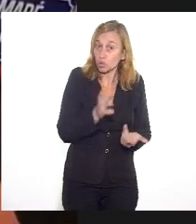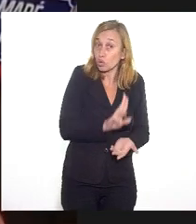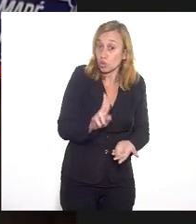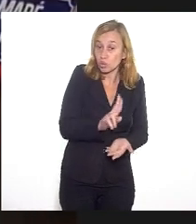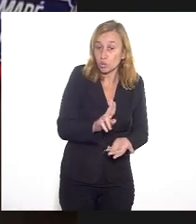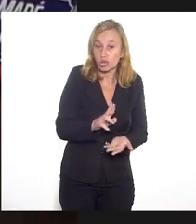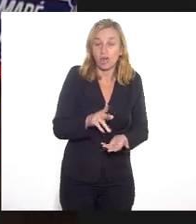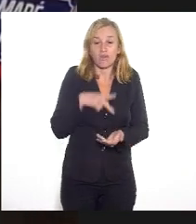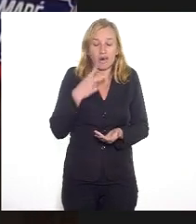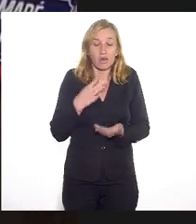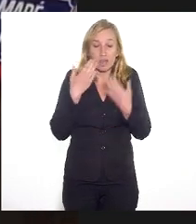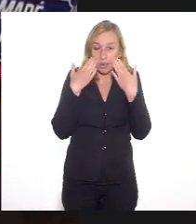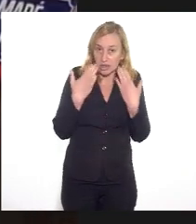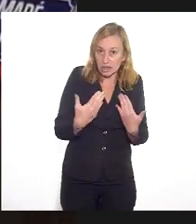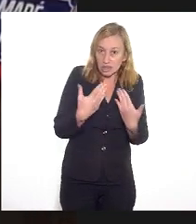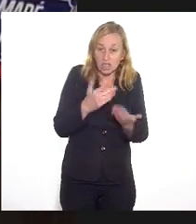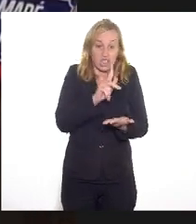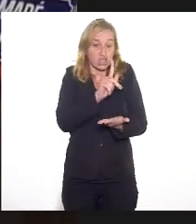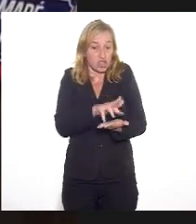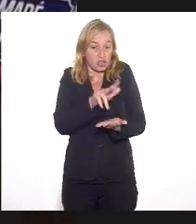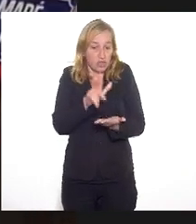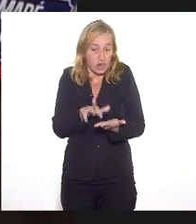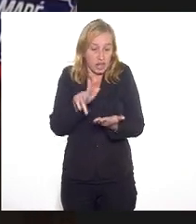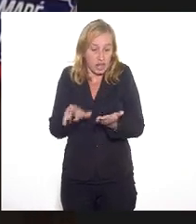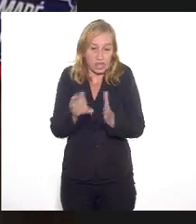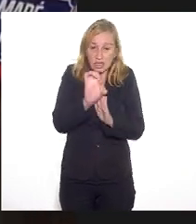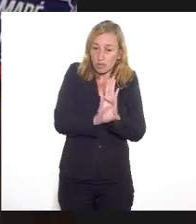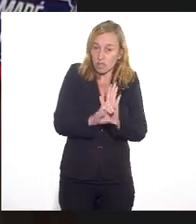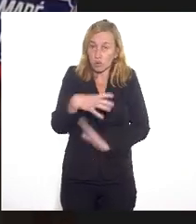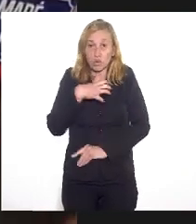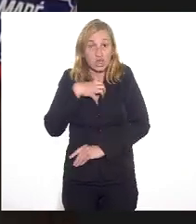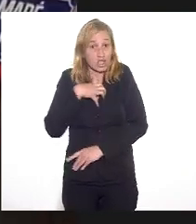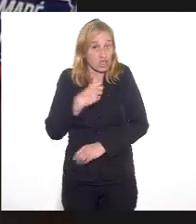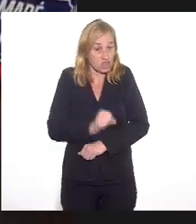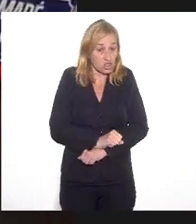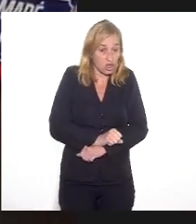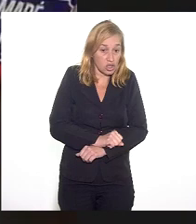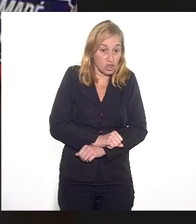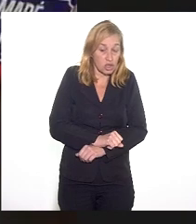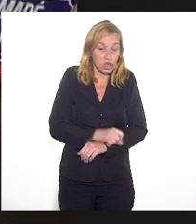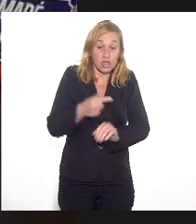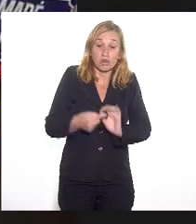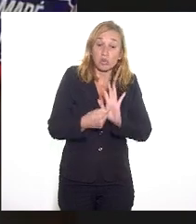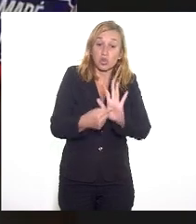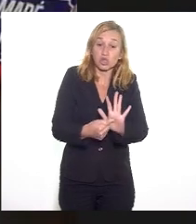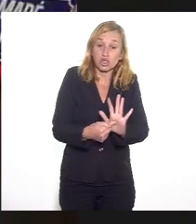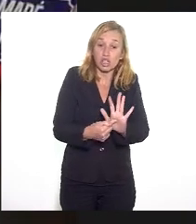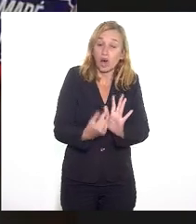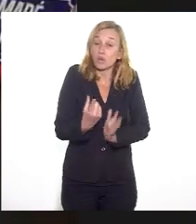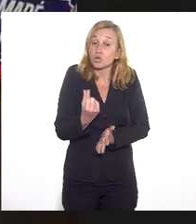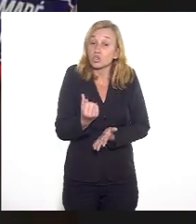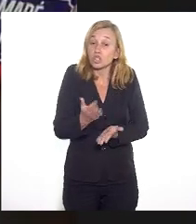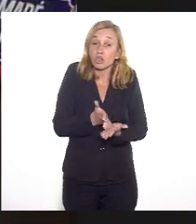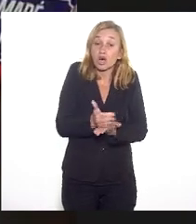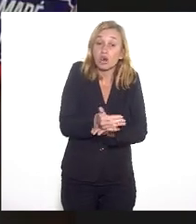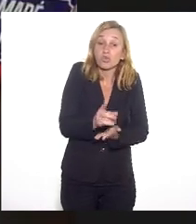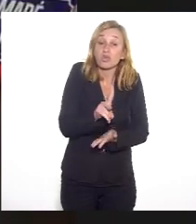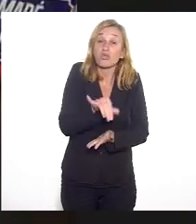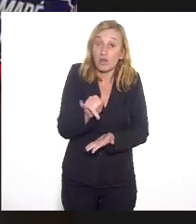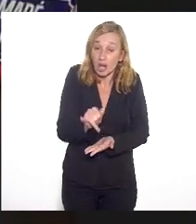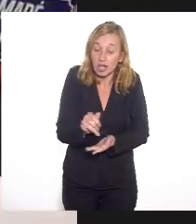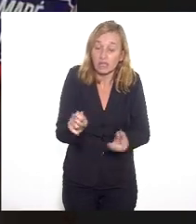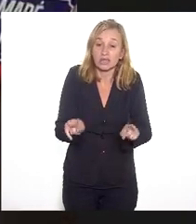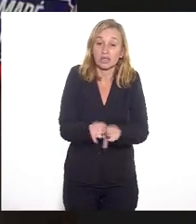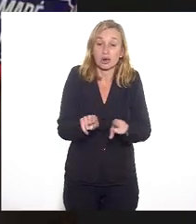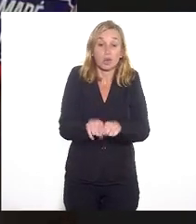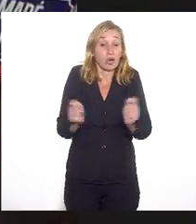aqui que apresentamos diversas emendas nesse sentido da transparência, mas também colocando a possibilidade